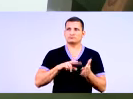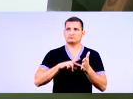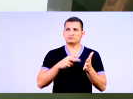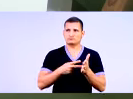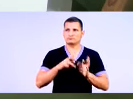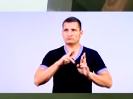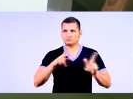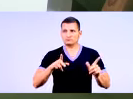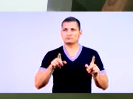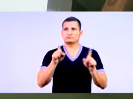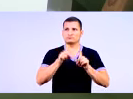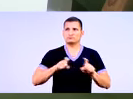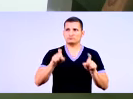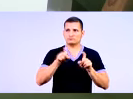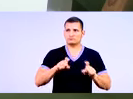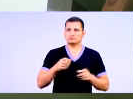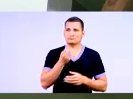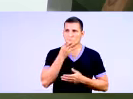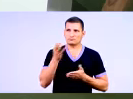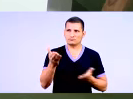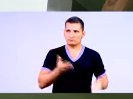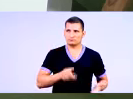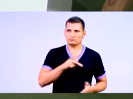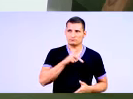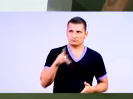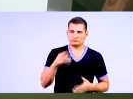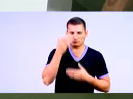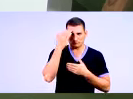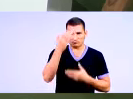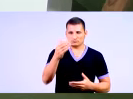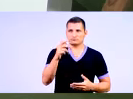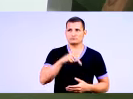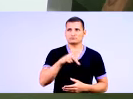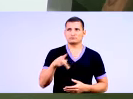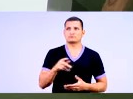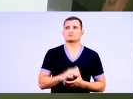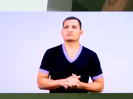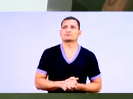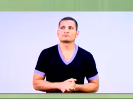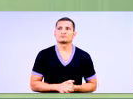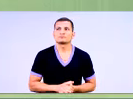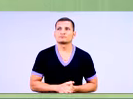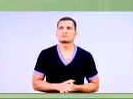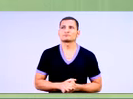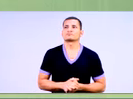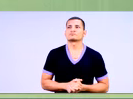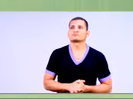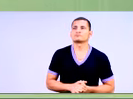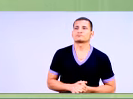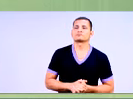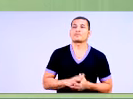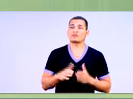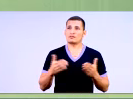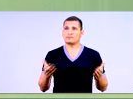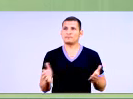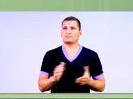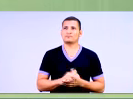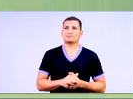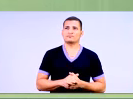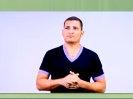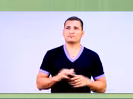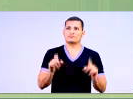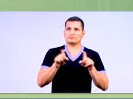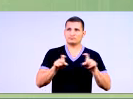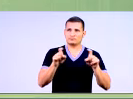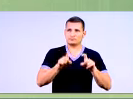informática. Seja bem-vinda, professora Mariela. Obrigada, professora. Obrigada, professora Elisângela. Então, gente, em